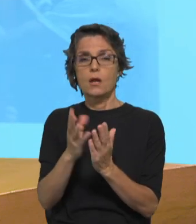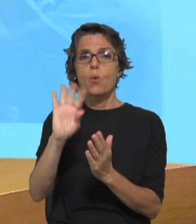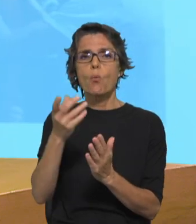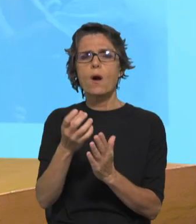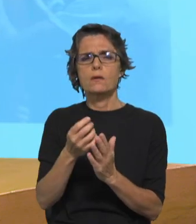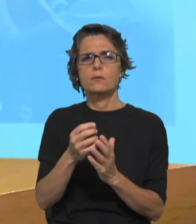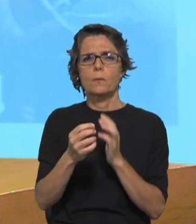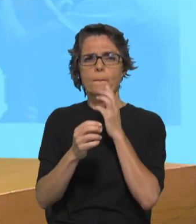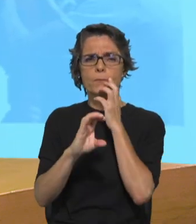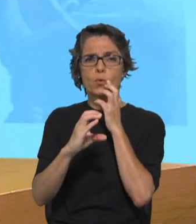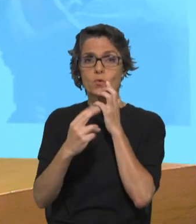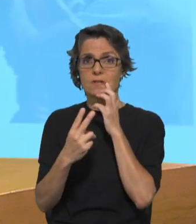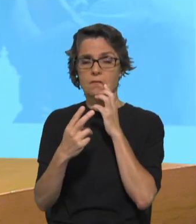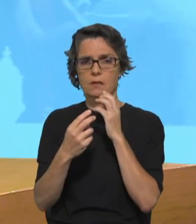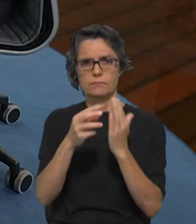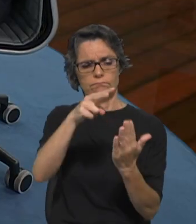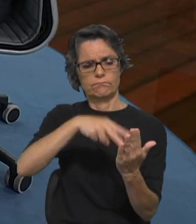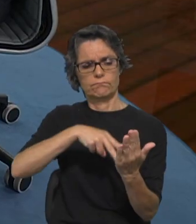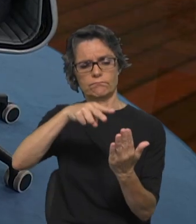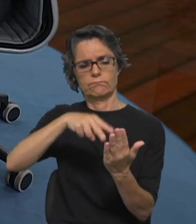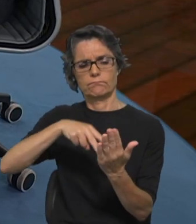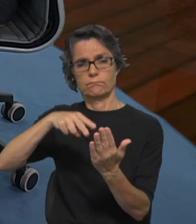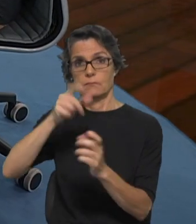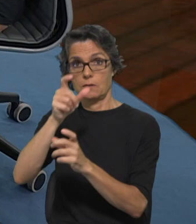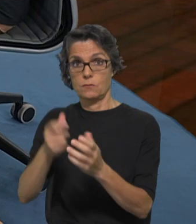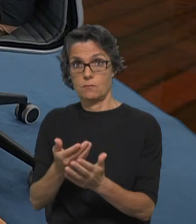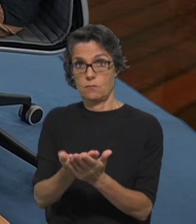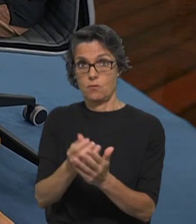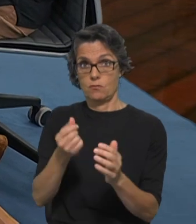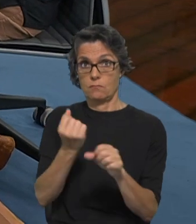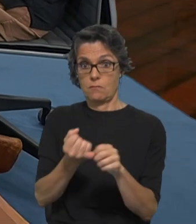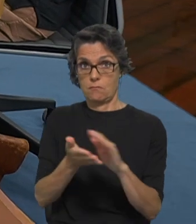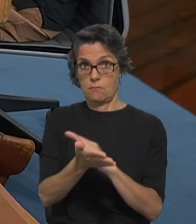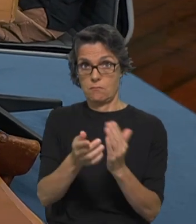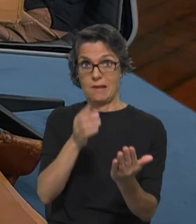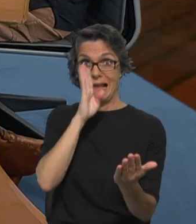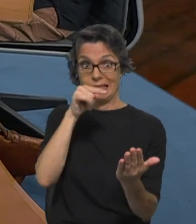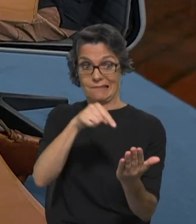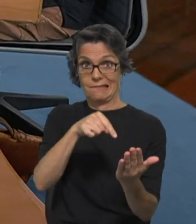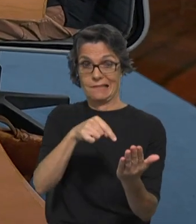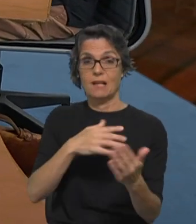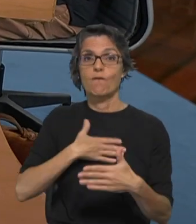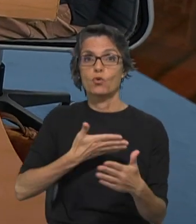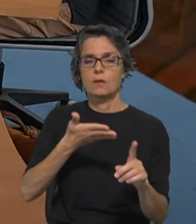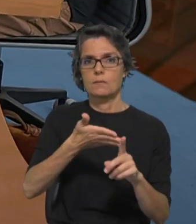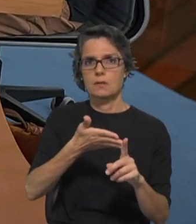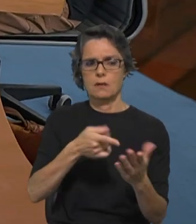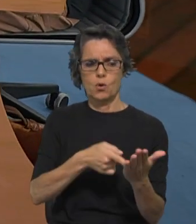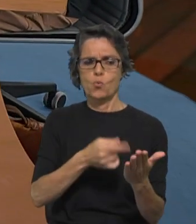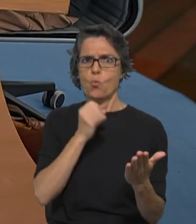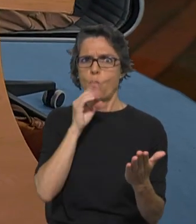currículos vitae das pessoas que se candidatam a um emprego, se a pessoa tem lá uma experiência de voluntariado missionário, isso conta